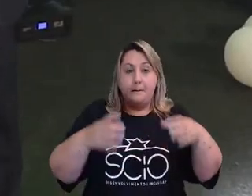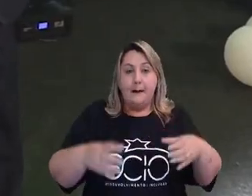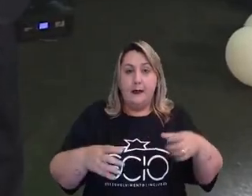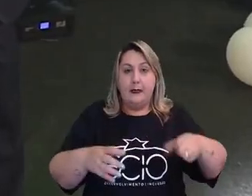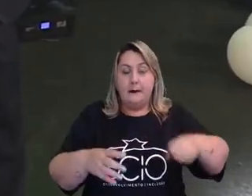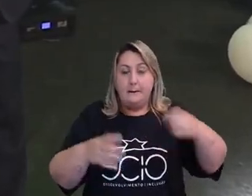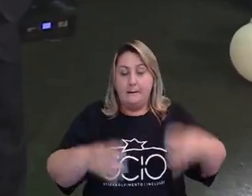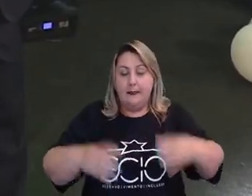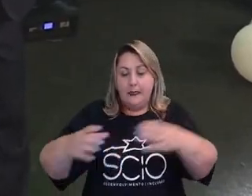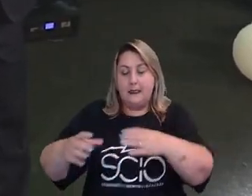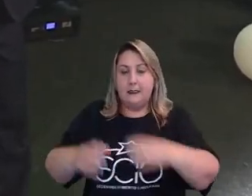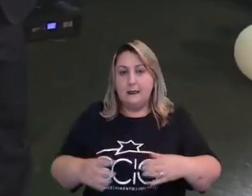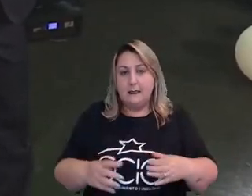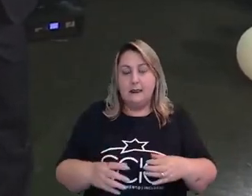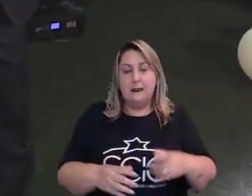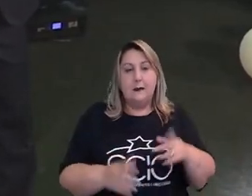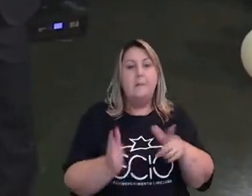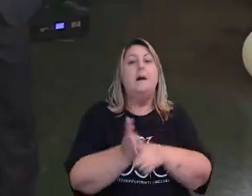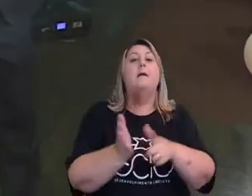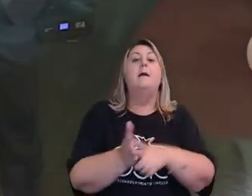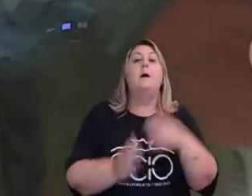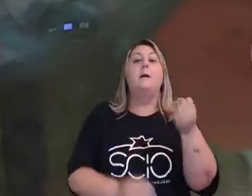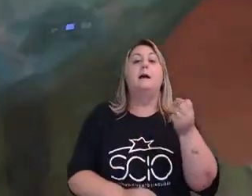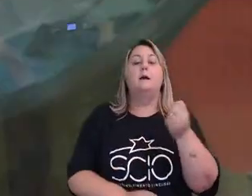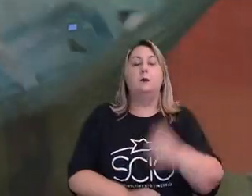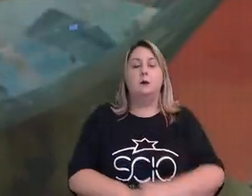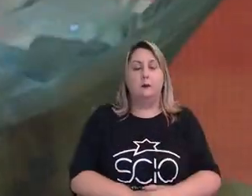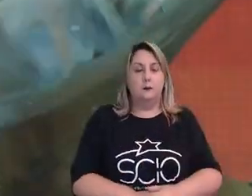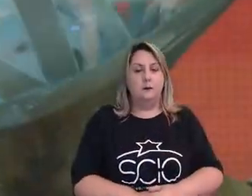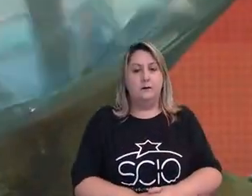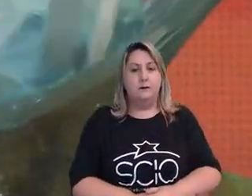branco, cantor. Sorte Papelzinho aí, gente. Branco.